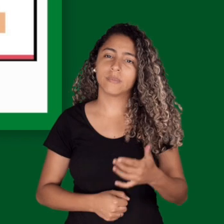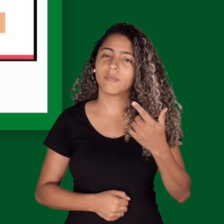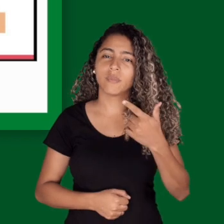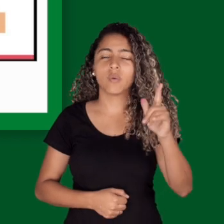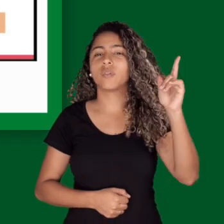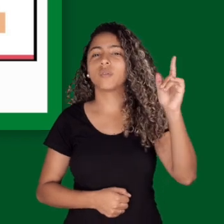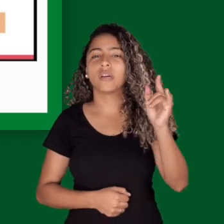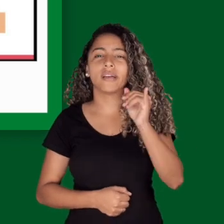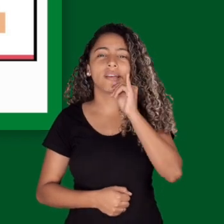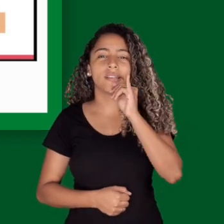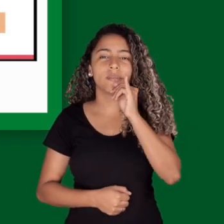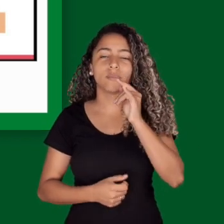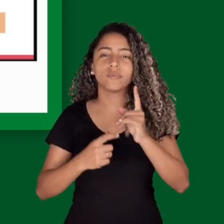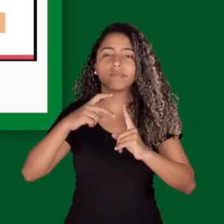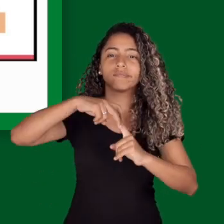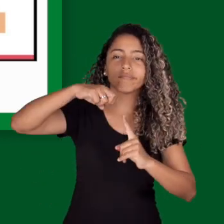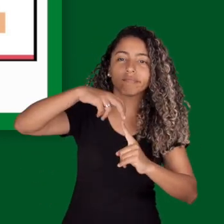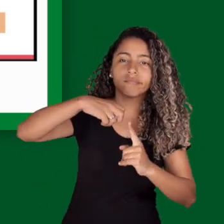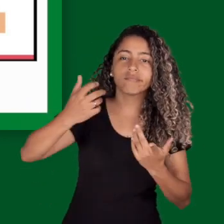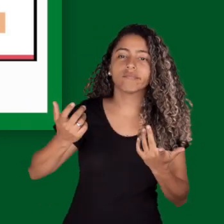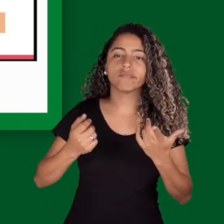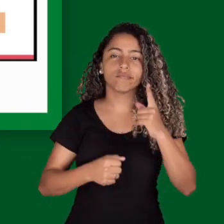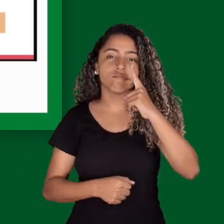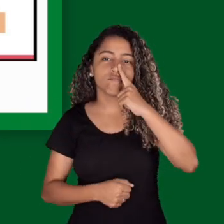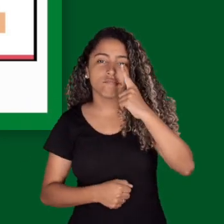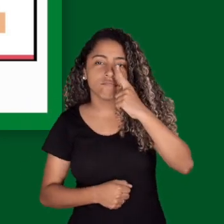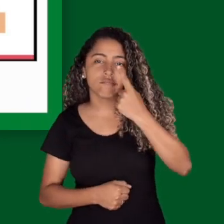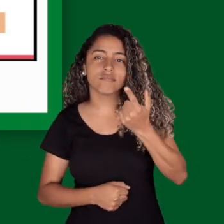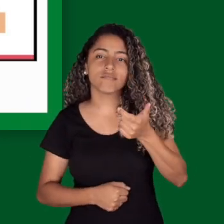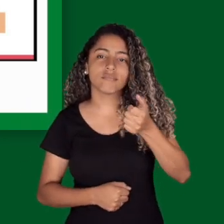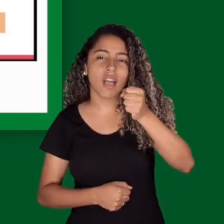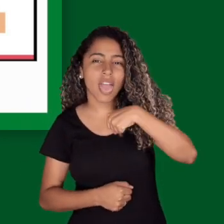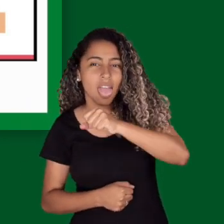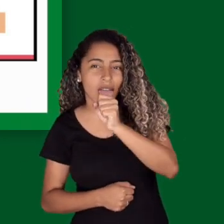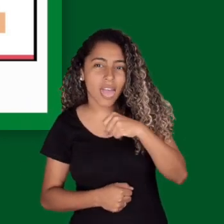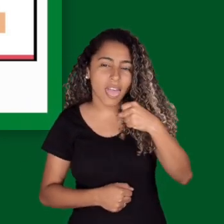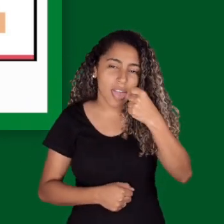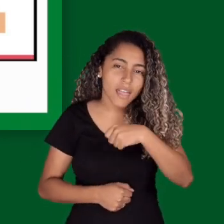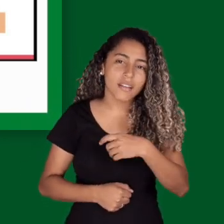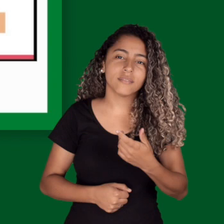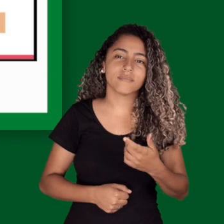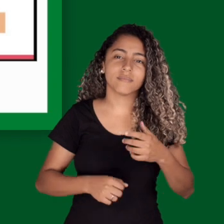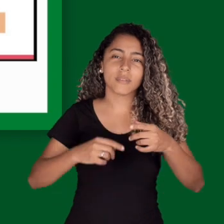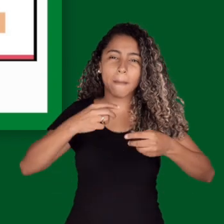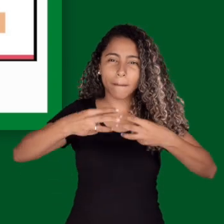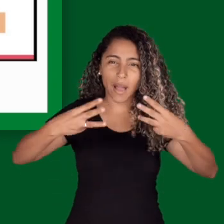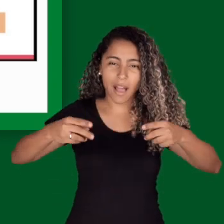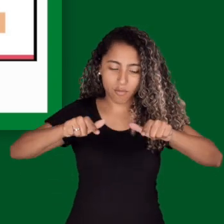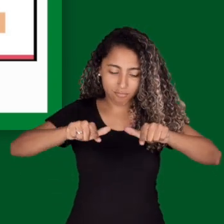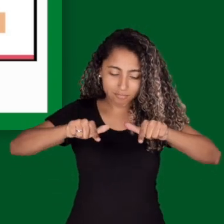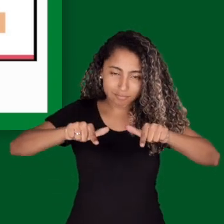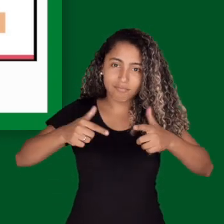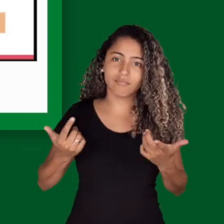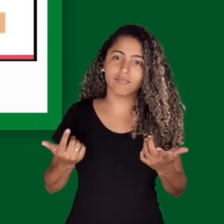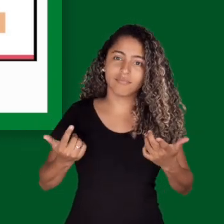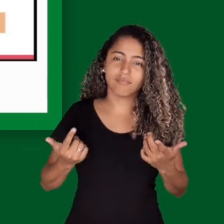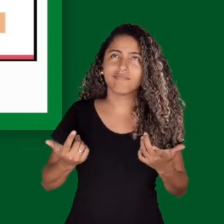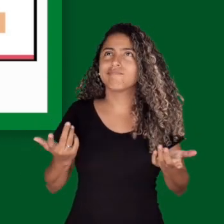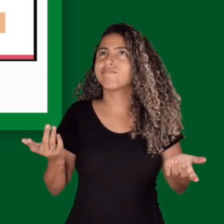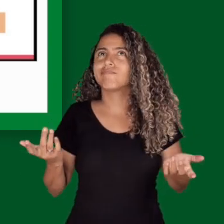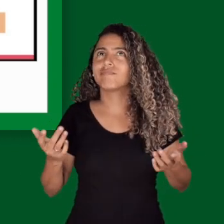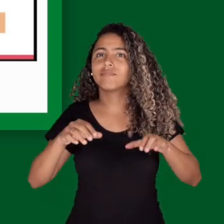Outros exemplos, além do suco em pó, temos o refrigerante, os biscoitos, os sorvetes, o macarrão instantâneo,